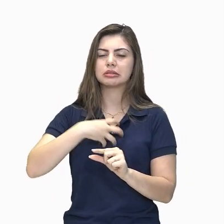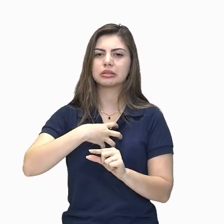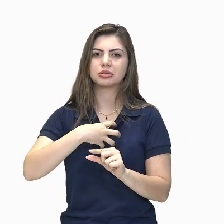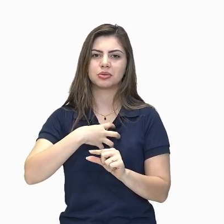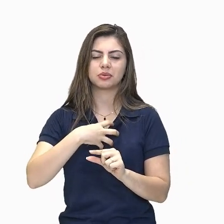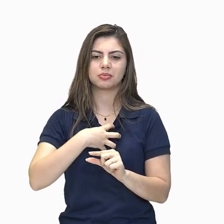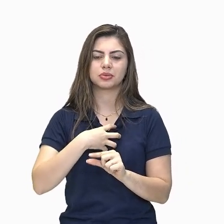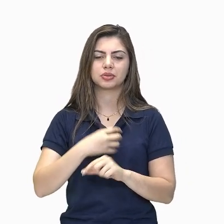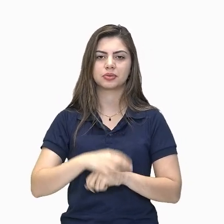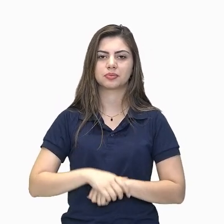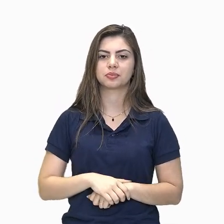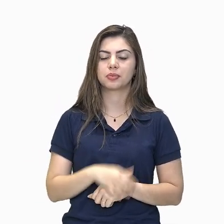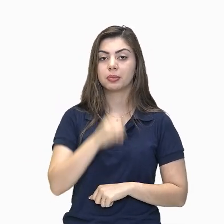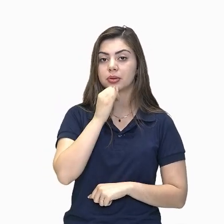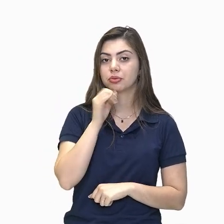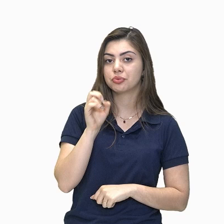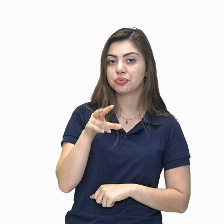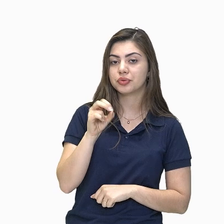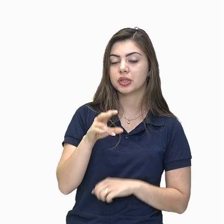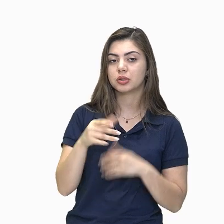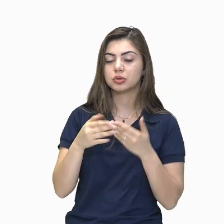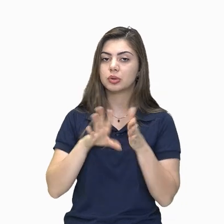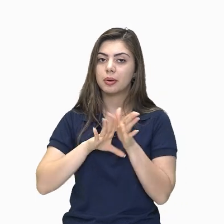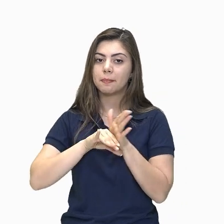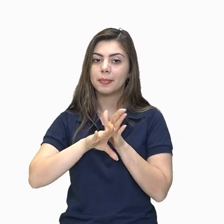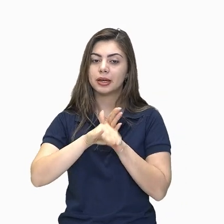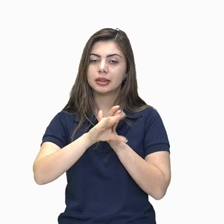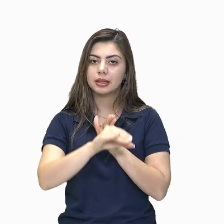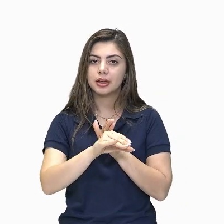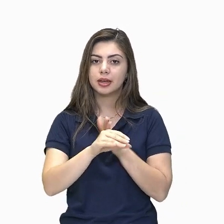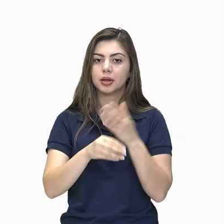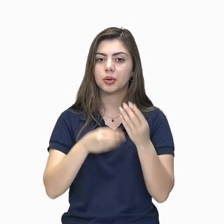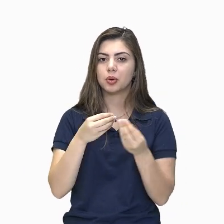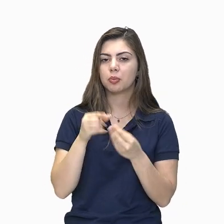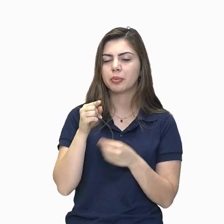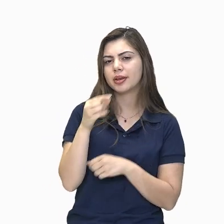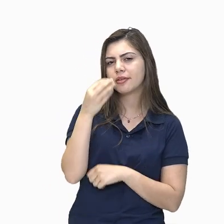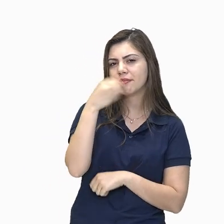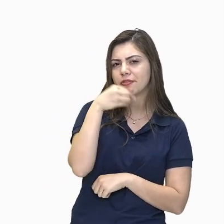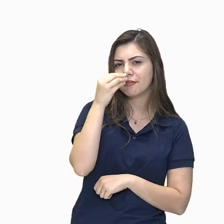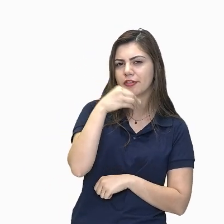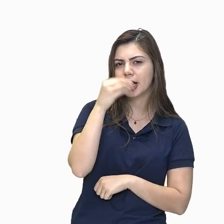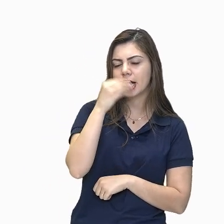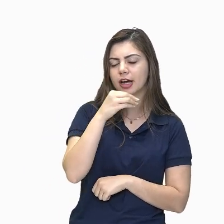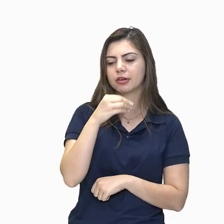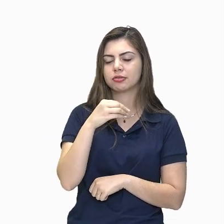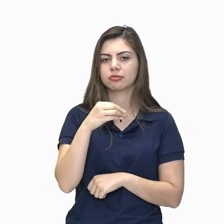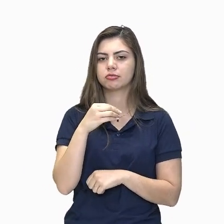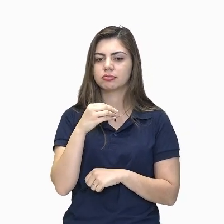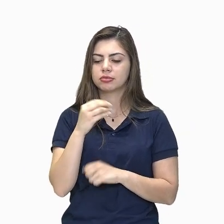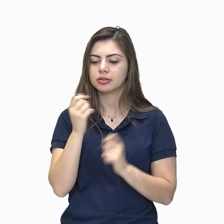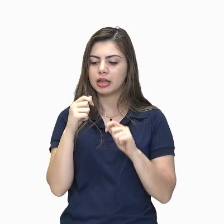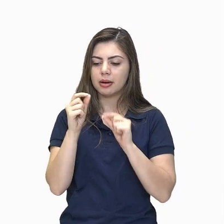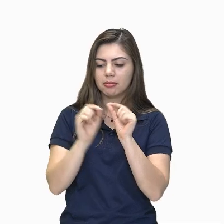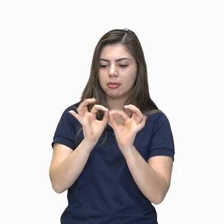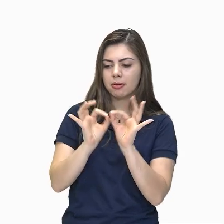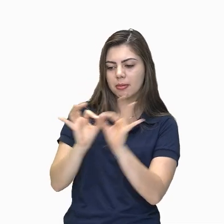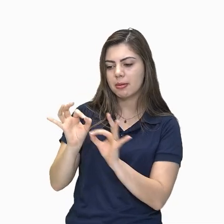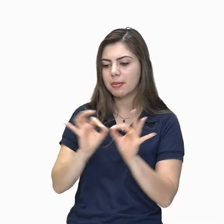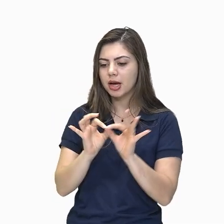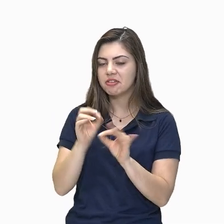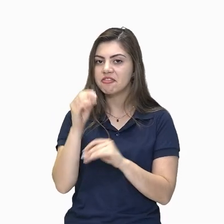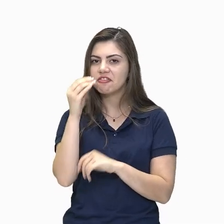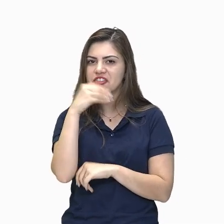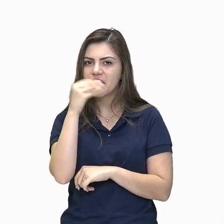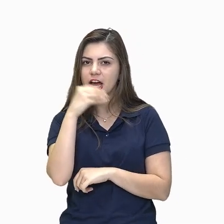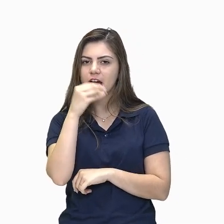uma bactéria, quando ele é atenuado, ele fica, digamos, fraco. E quando ele entra no organismo humano, ele tem a